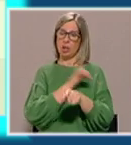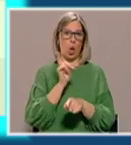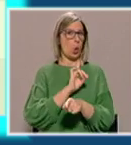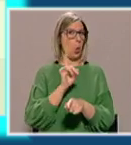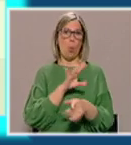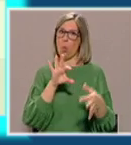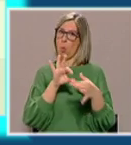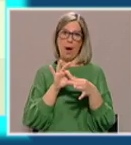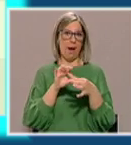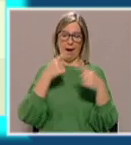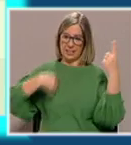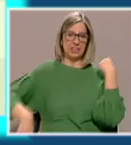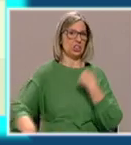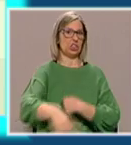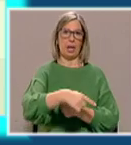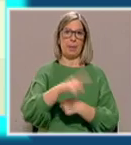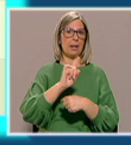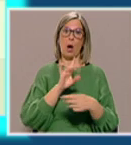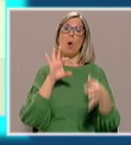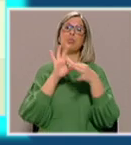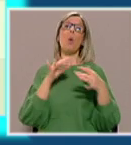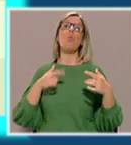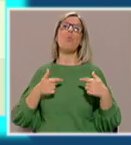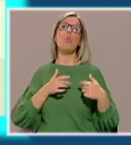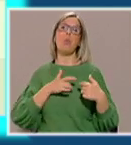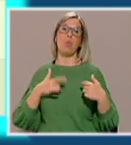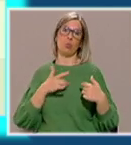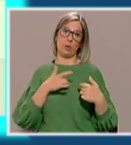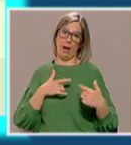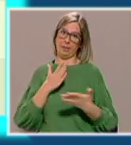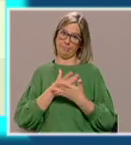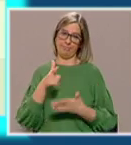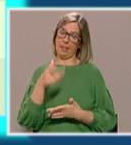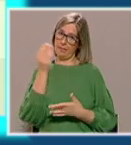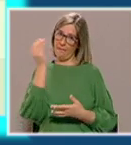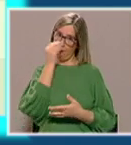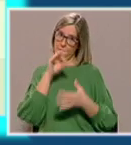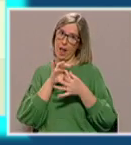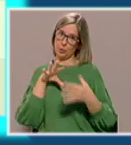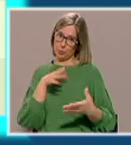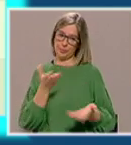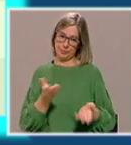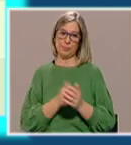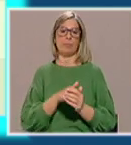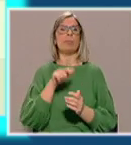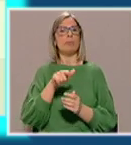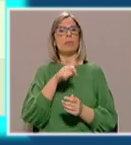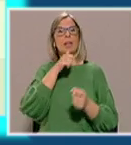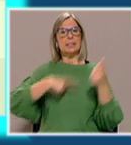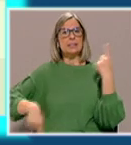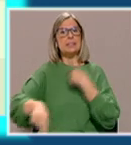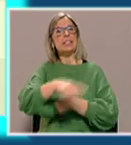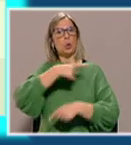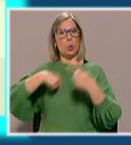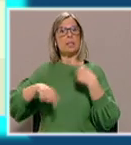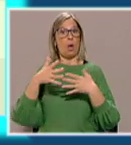sistémica, está falso. É da circulação pulmonar. Na circulação sistémica, o sangue fica rico, aliás, em